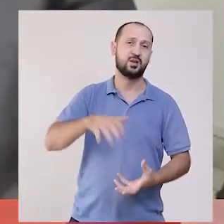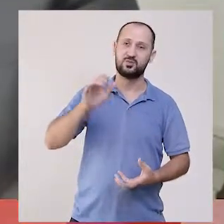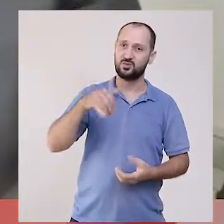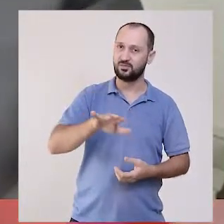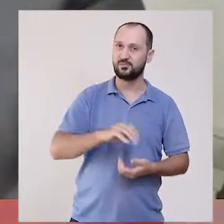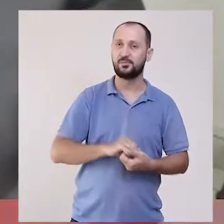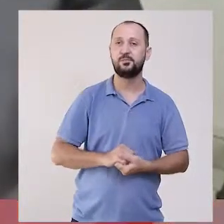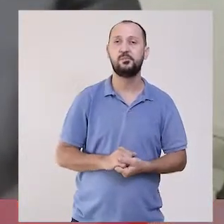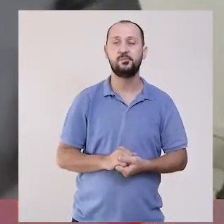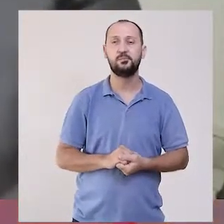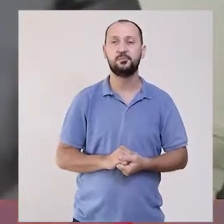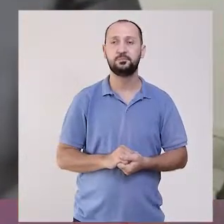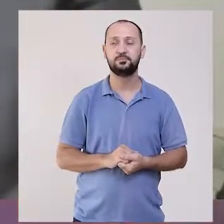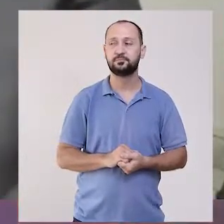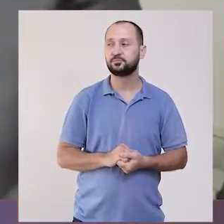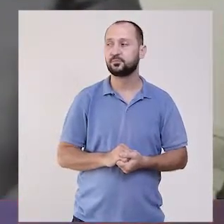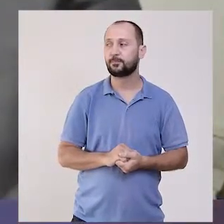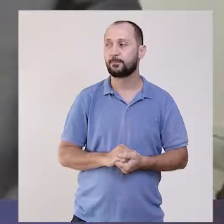que tomar cuidados.